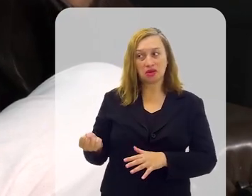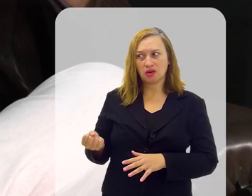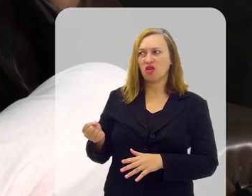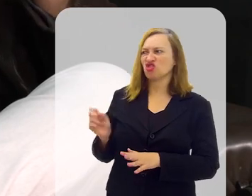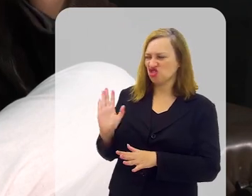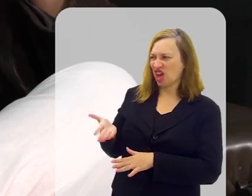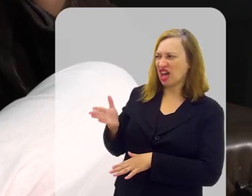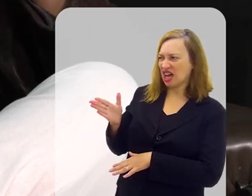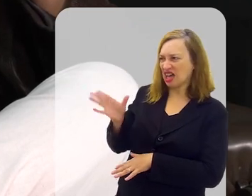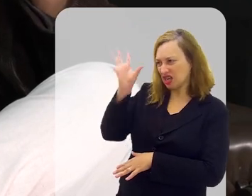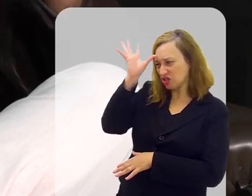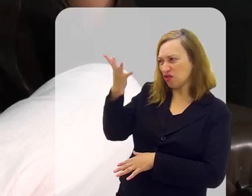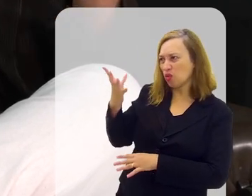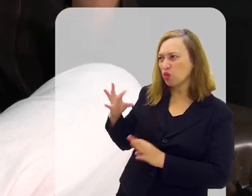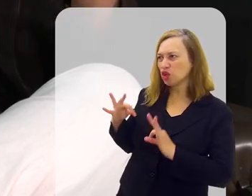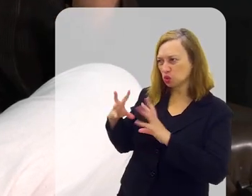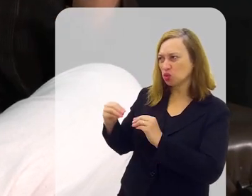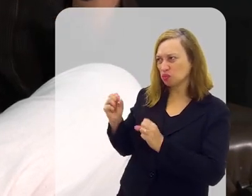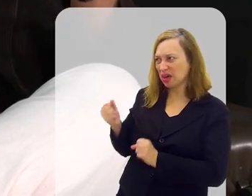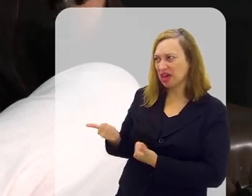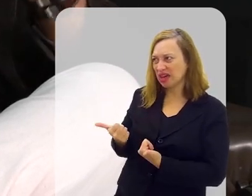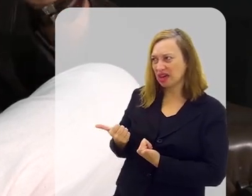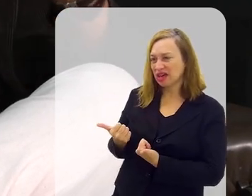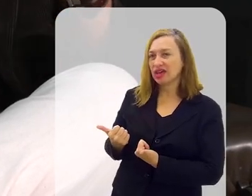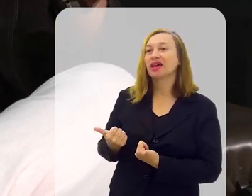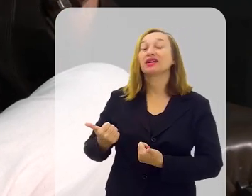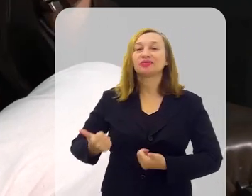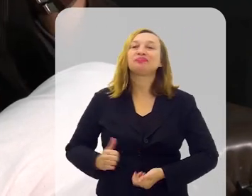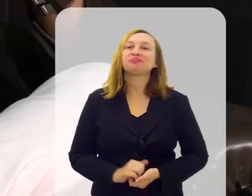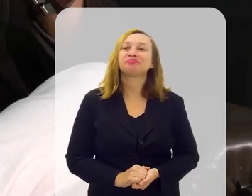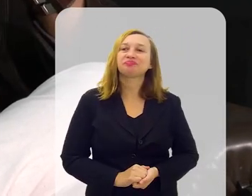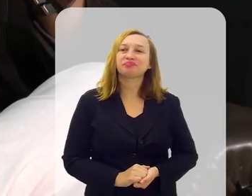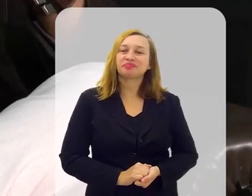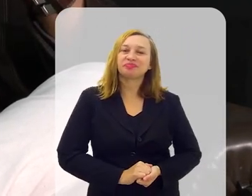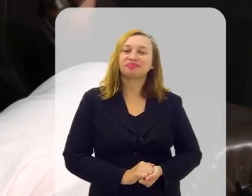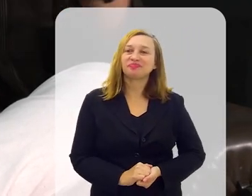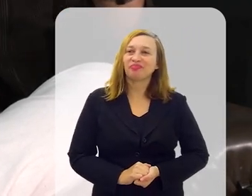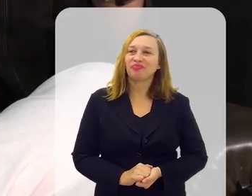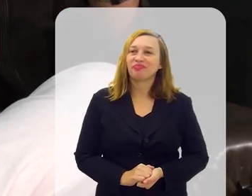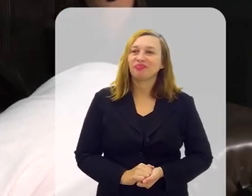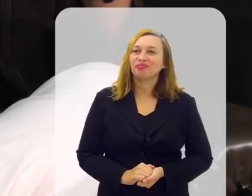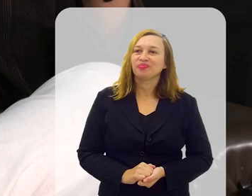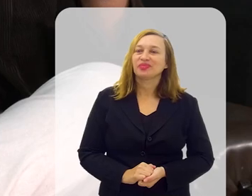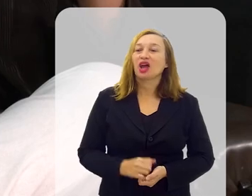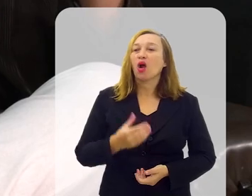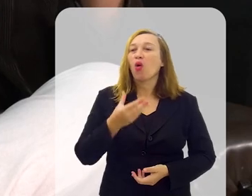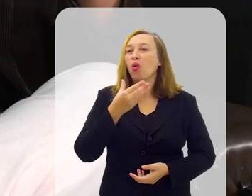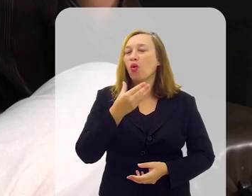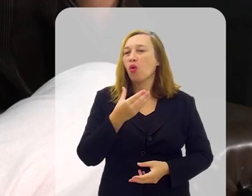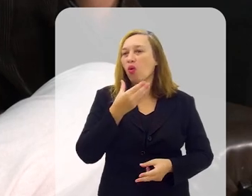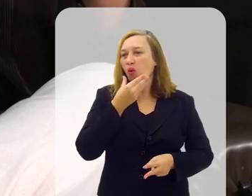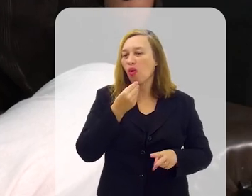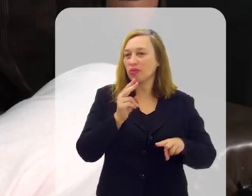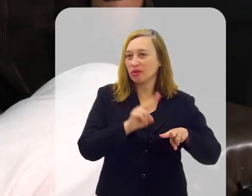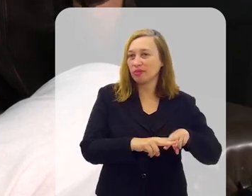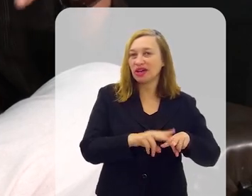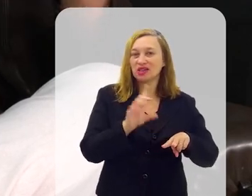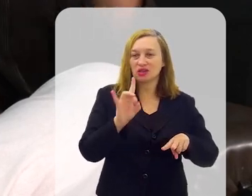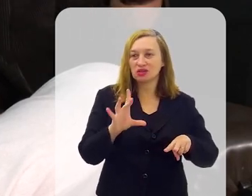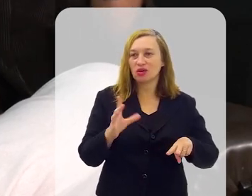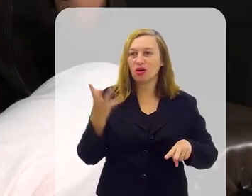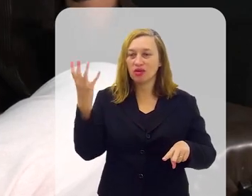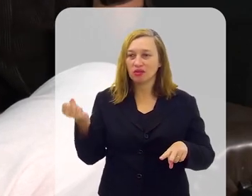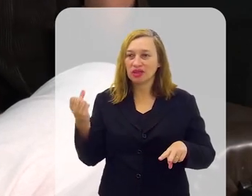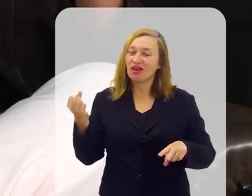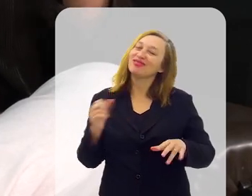Já resolveu, Freitas? Tá tudo bem? Meu então, Deus, meu é Deus. É a única coisa que dizem que bota o homem na cadeia. Claro que verdade, não é, verdade.